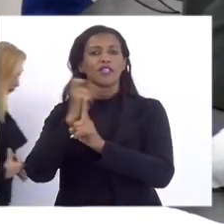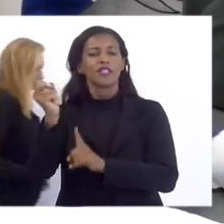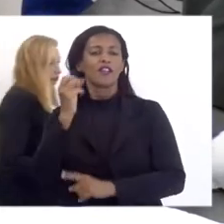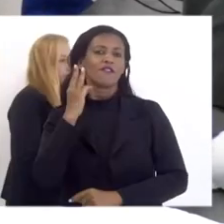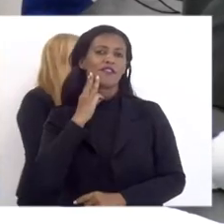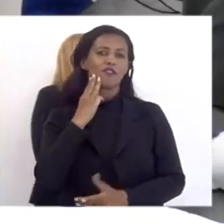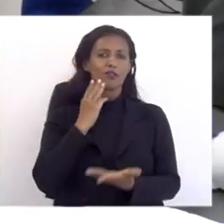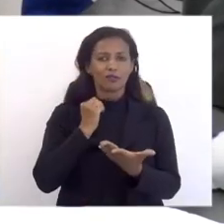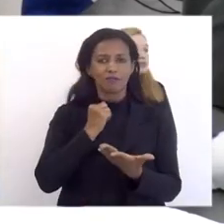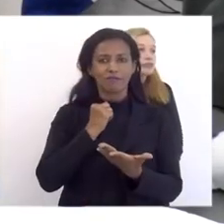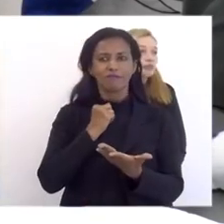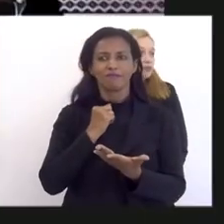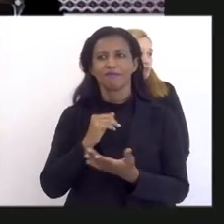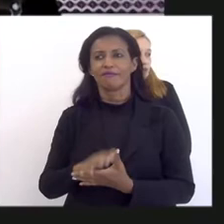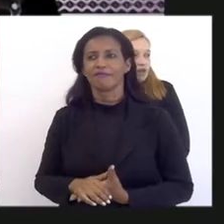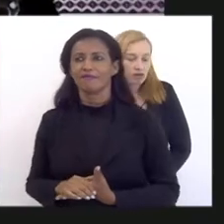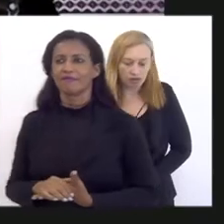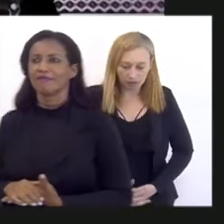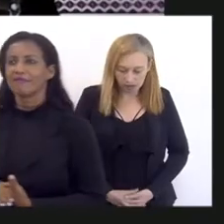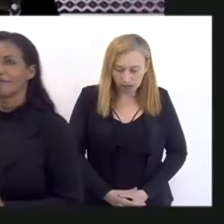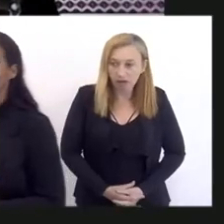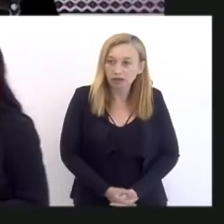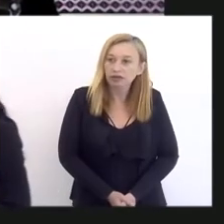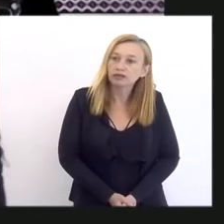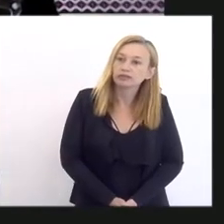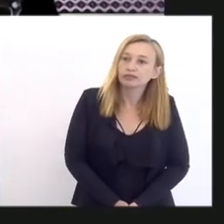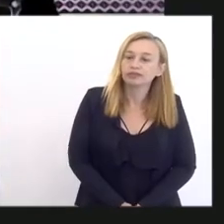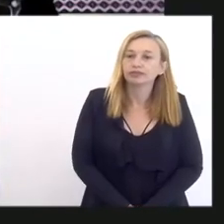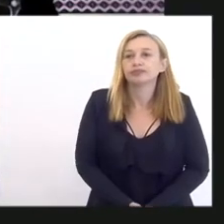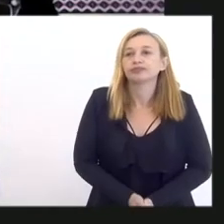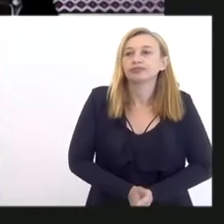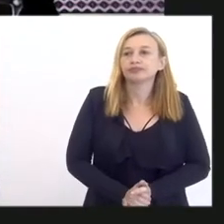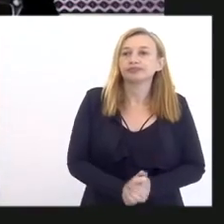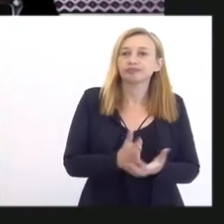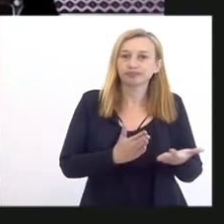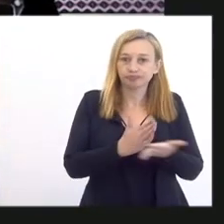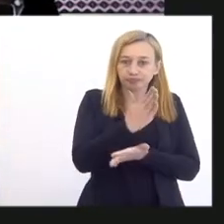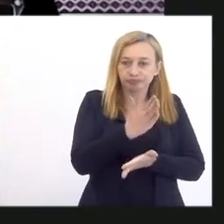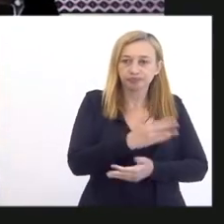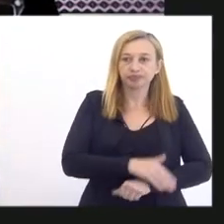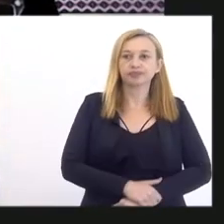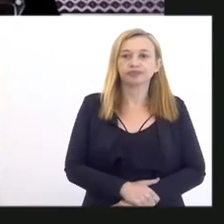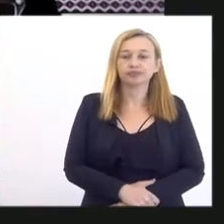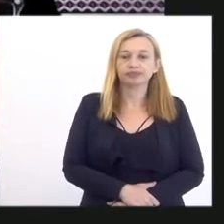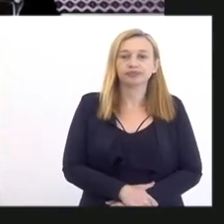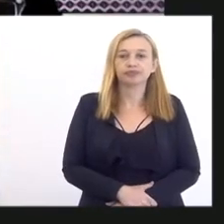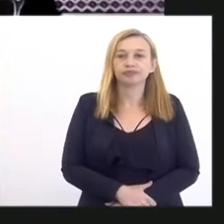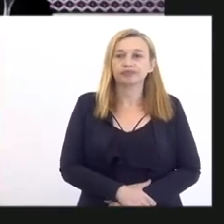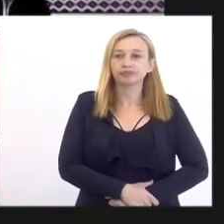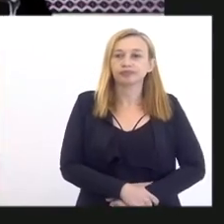Valdeck. É resolução da CCJ. Ok? Aprovado.